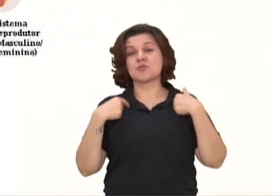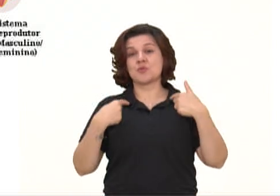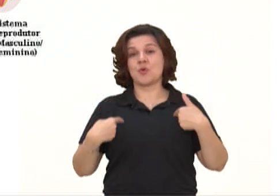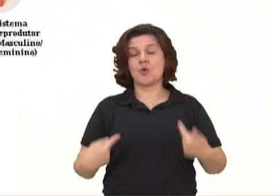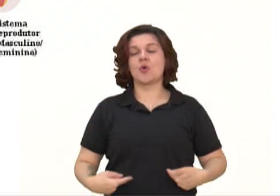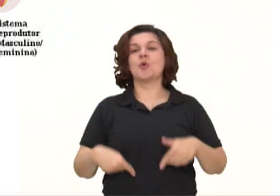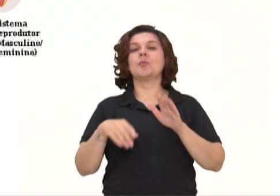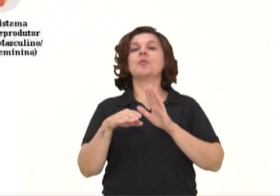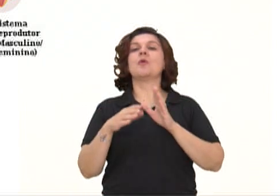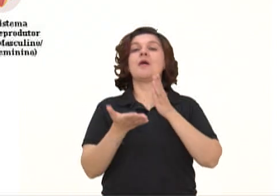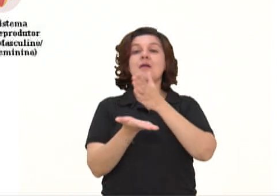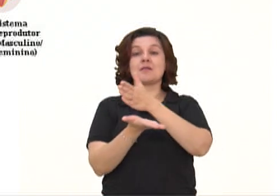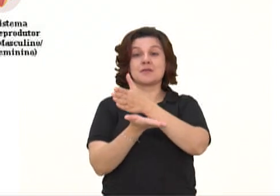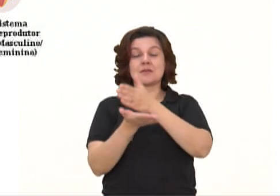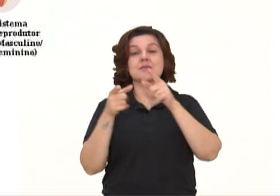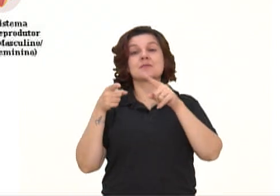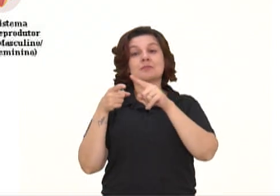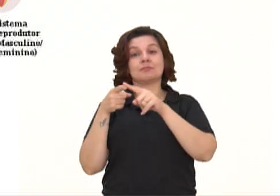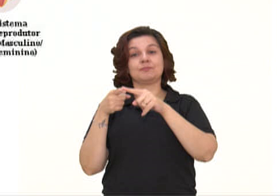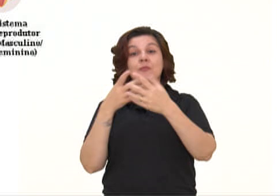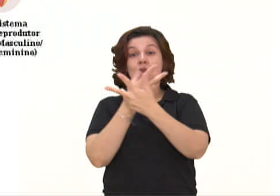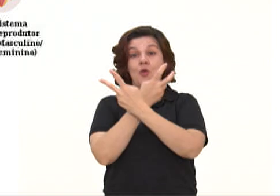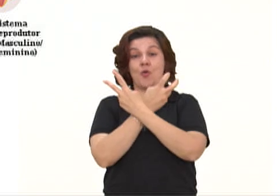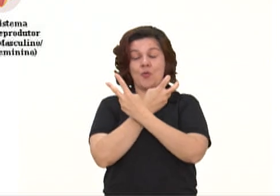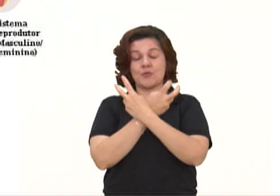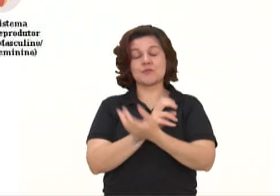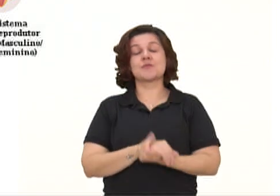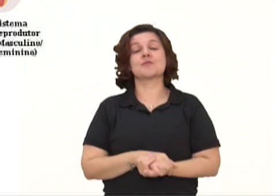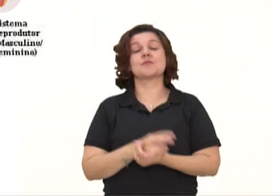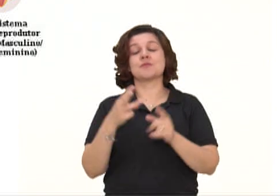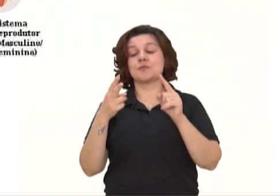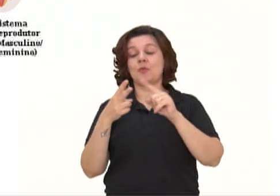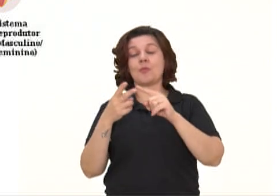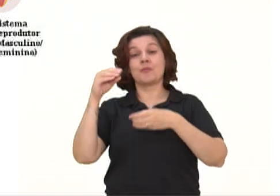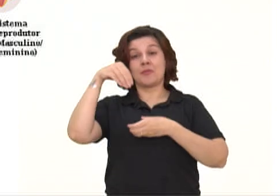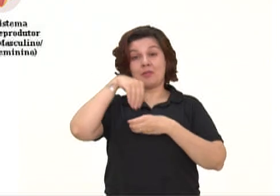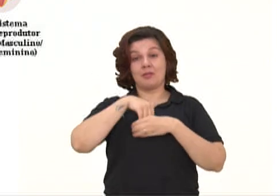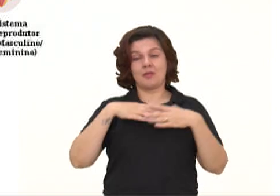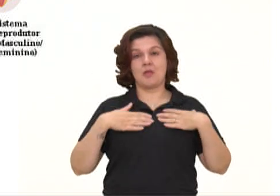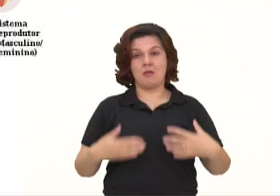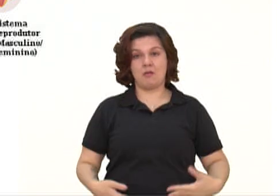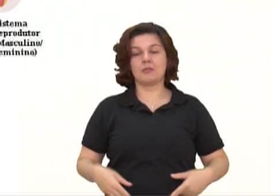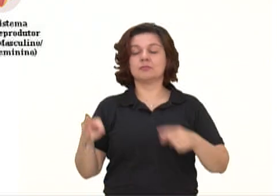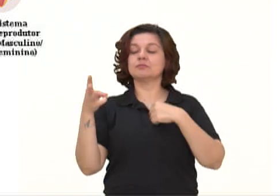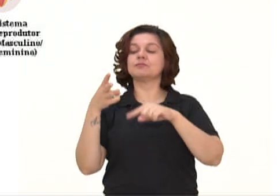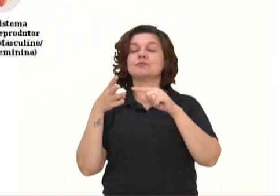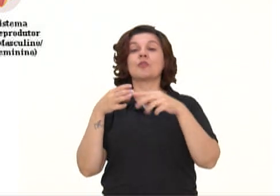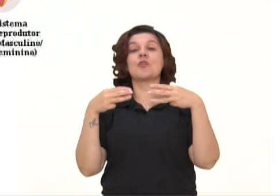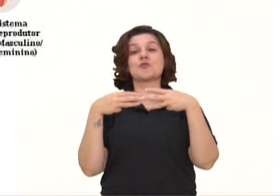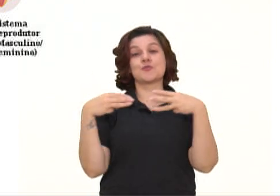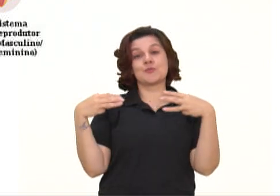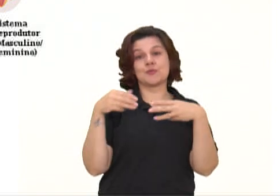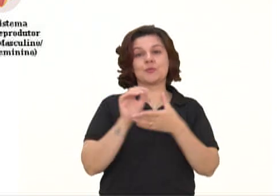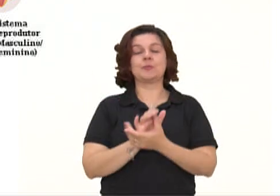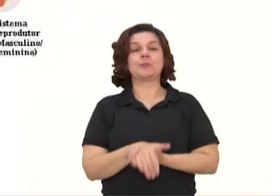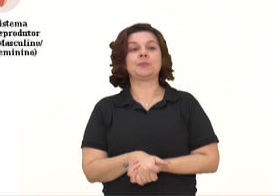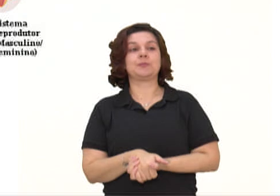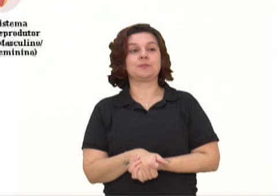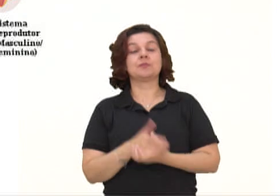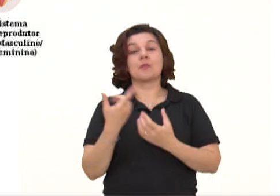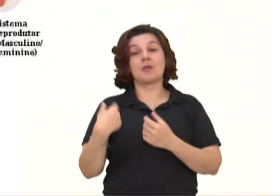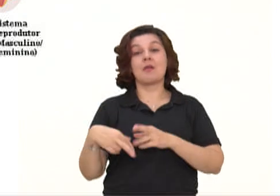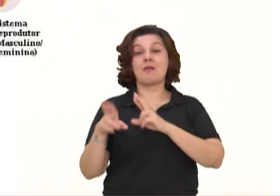dividido ali entre os nossos ossos, vamos ter também ali os nossos órgãos internos e também vamos ter ali todos os nossos músculos, que